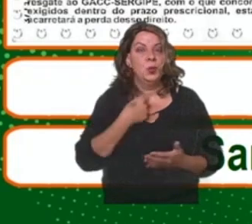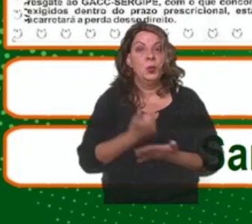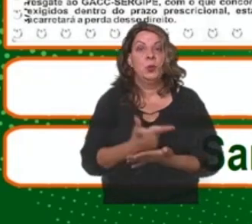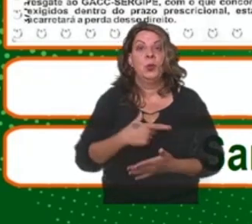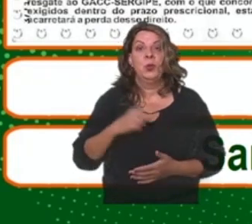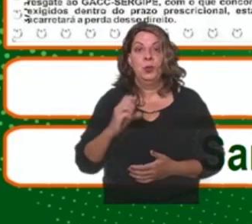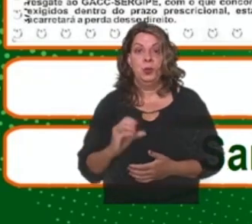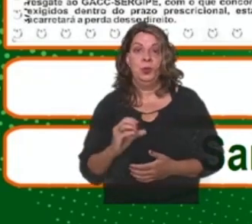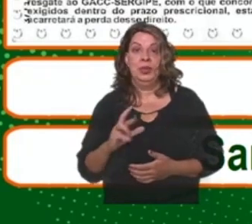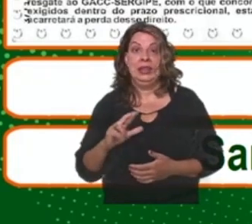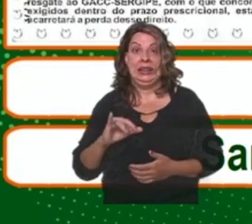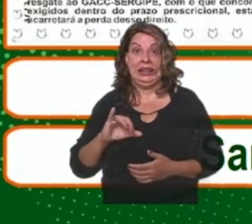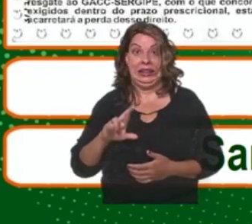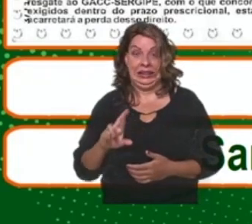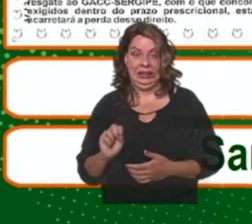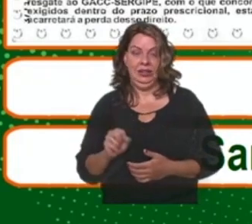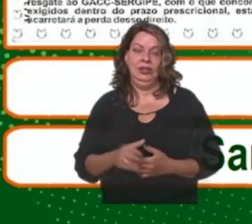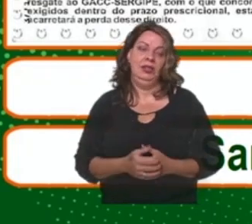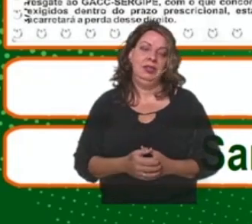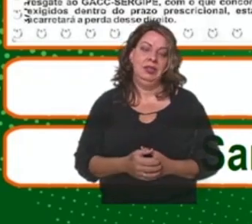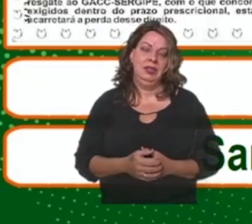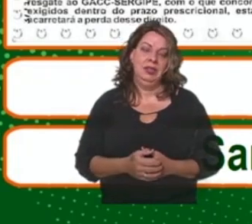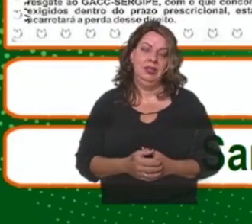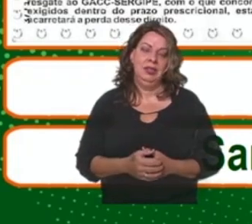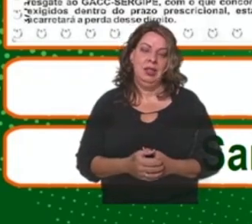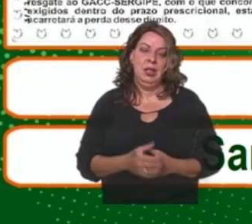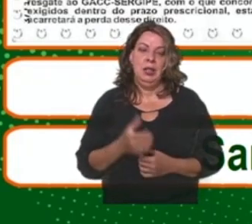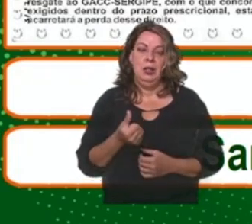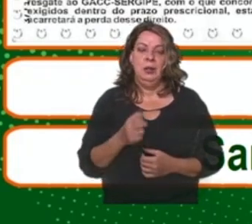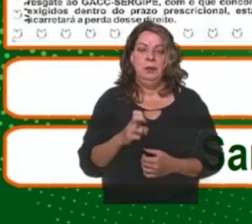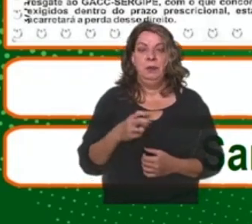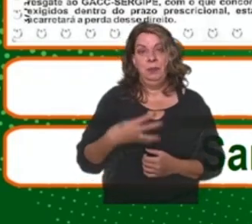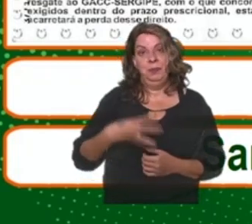da Regional Santos Dumont. Olha aí, e agora,